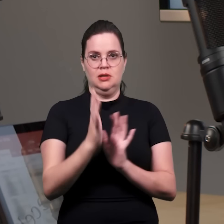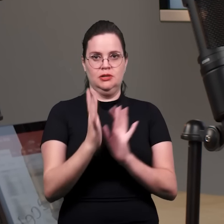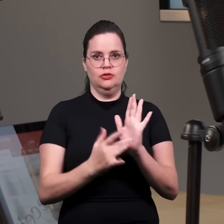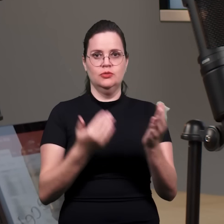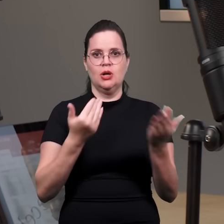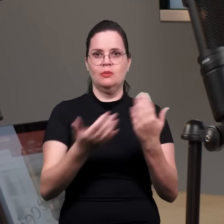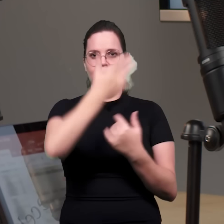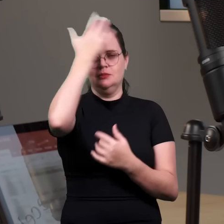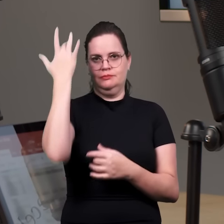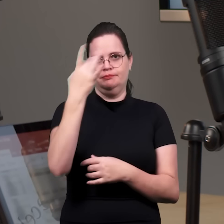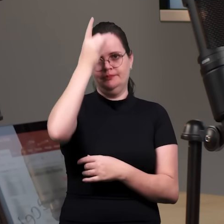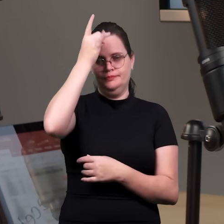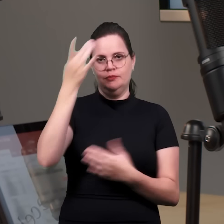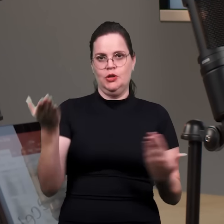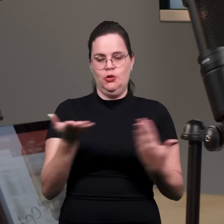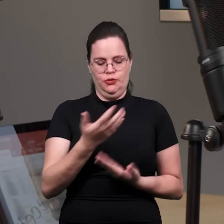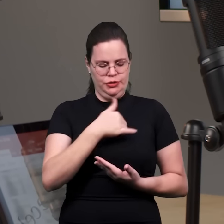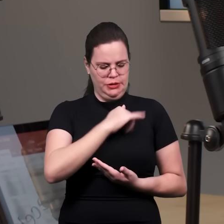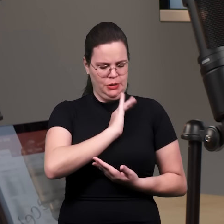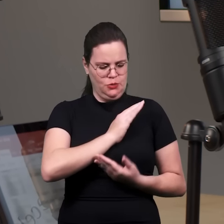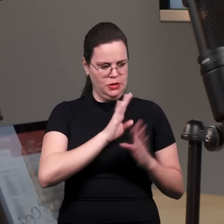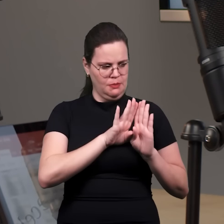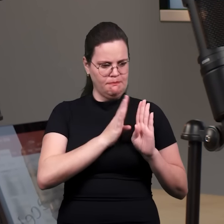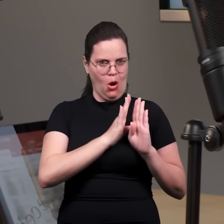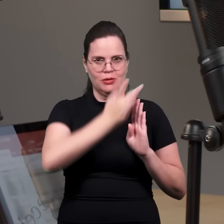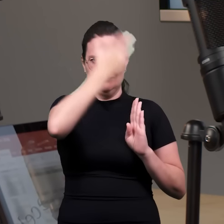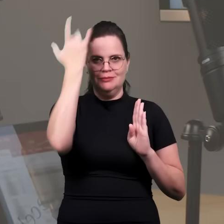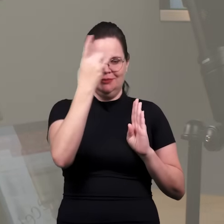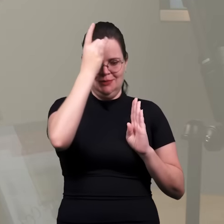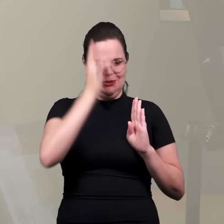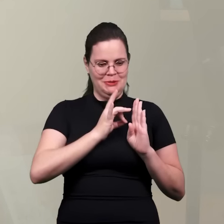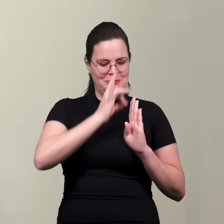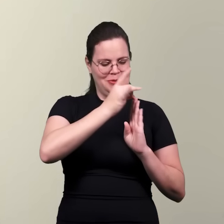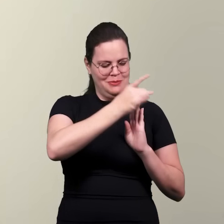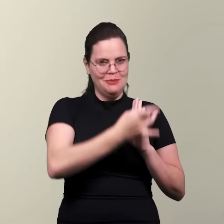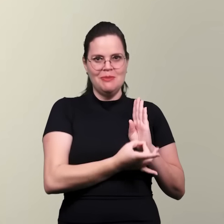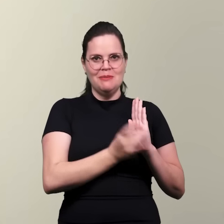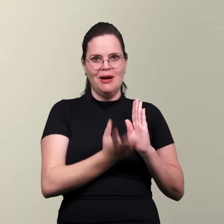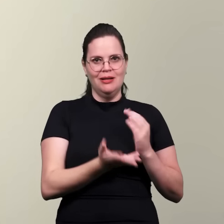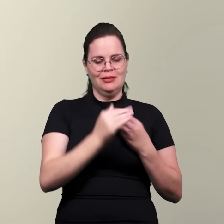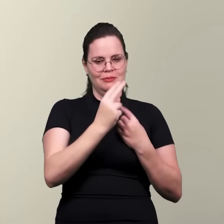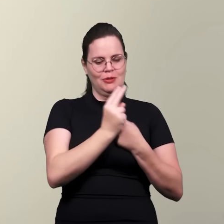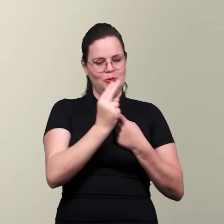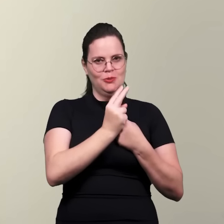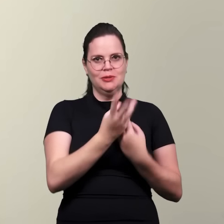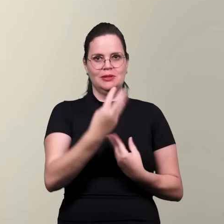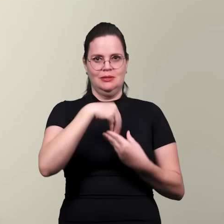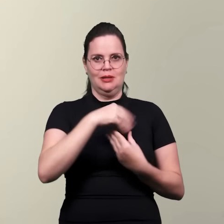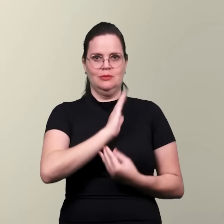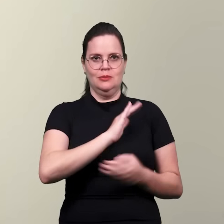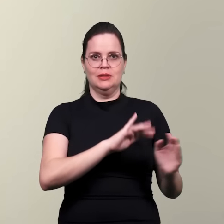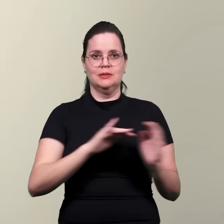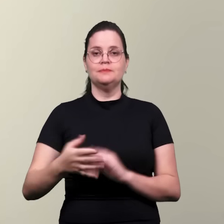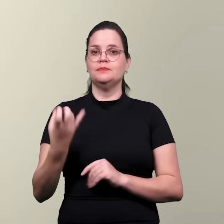Espírito, que hoje está passado nas vergas e umbrais do nosso coração. E o texto diz, mas se andarmos na luz, o texto de 1 João 1,7, como ele